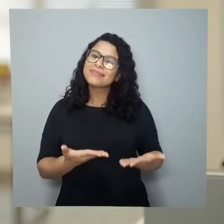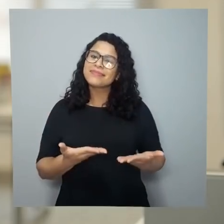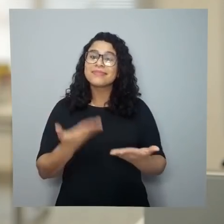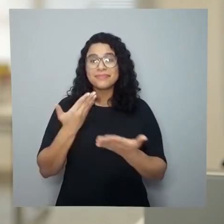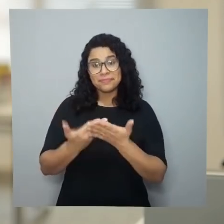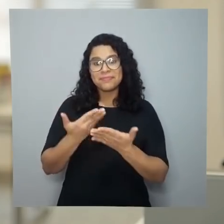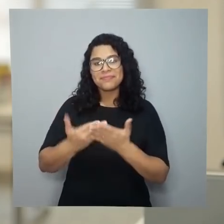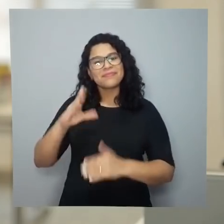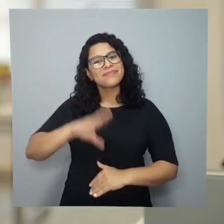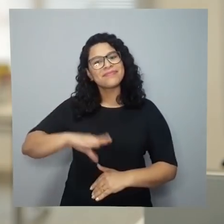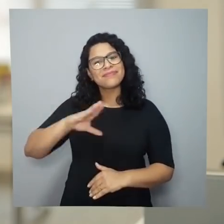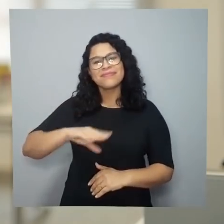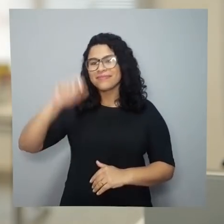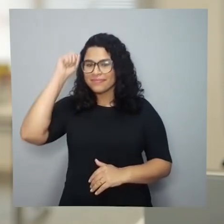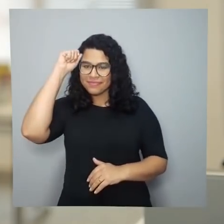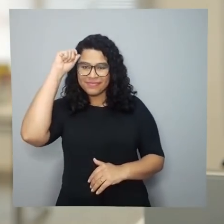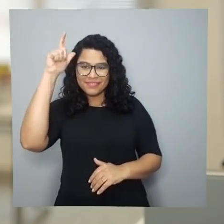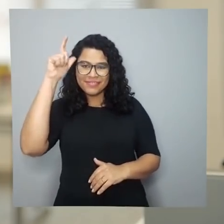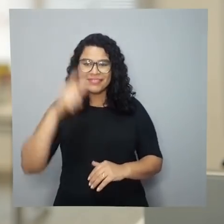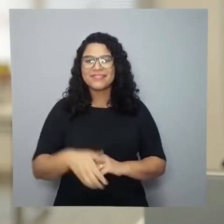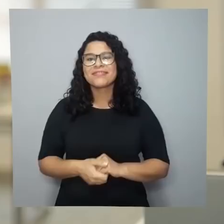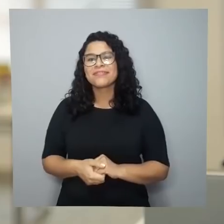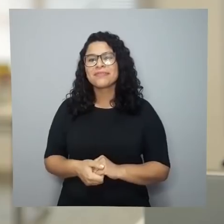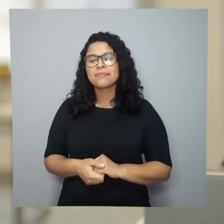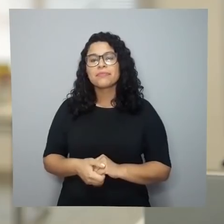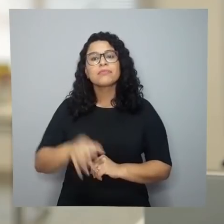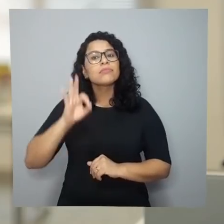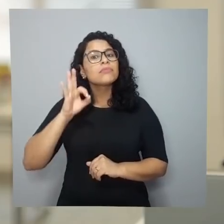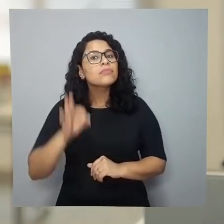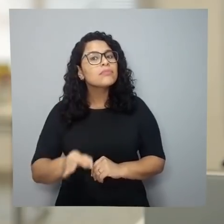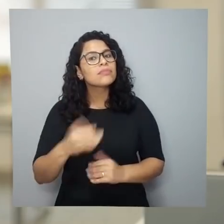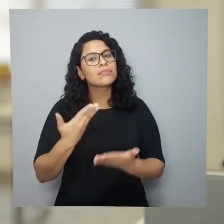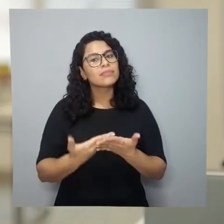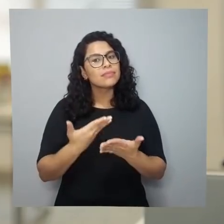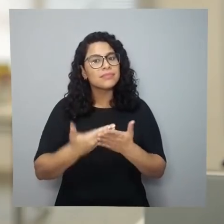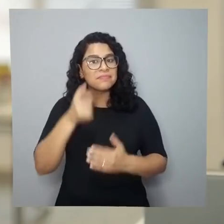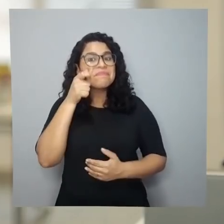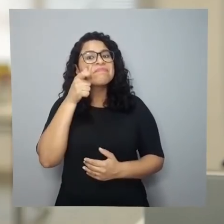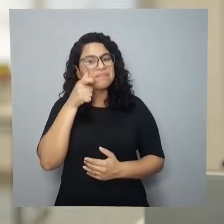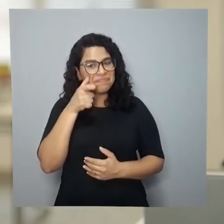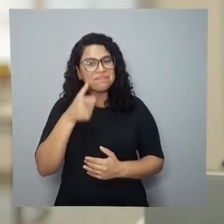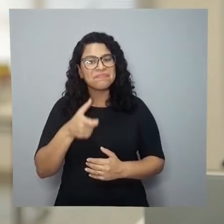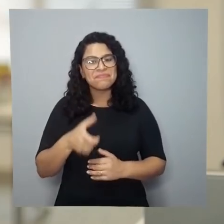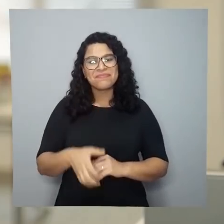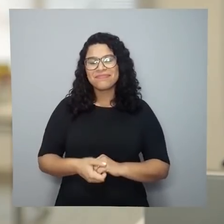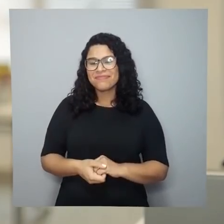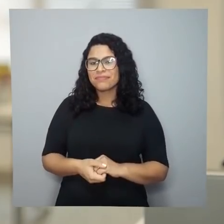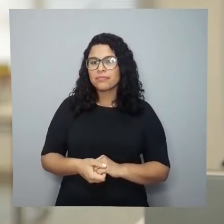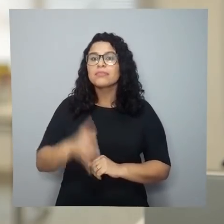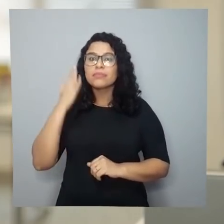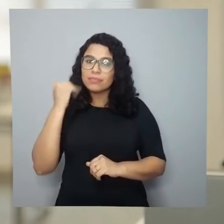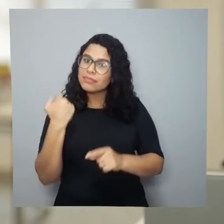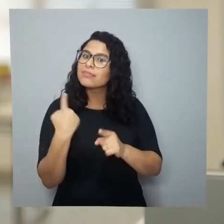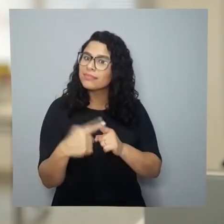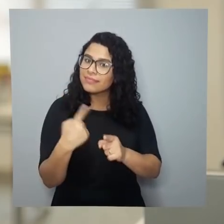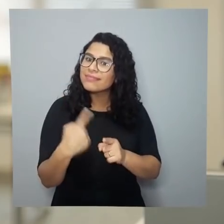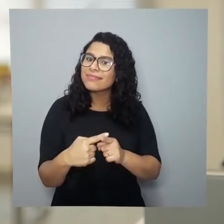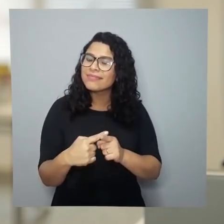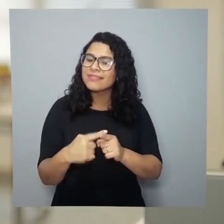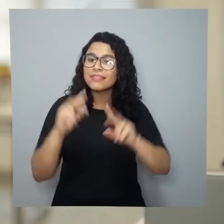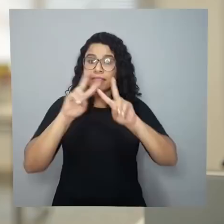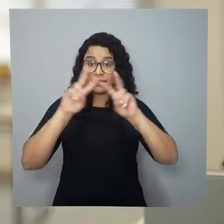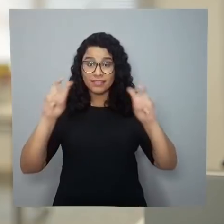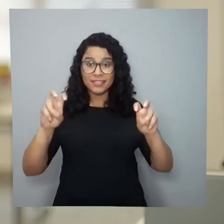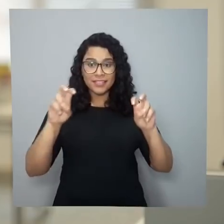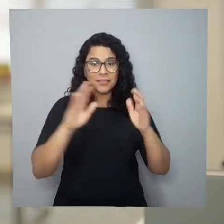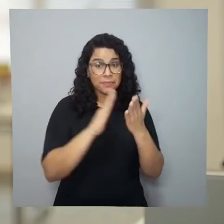Sejam muito bem-vindos a mais uma aula de Língua e Cultura Portuguesa. Eu tenho certeza que a aula de hoje será muito interessante. Sabe por quê?